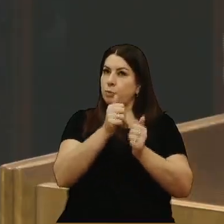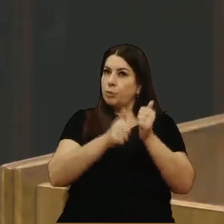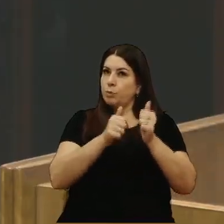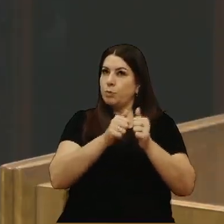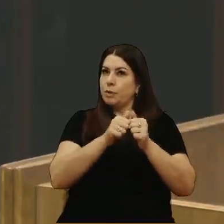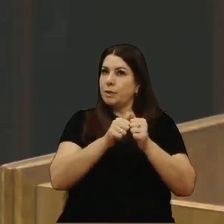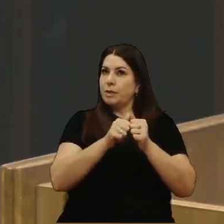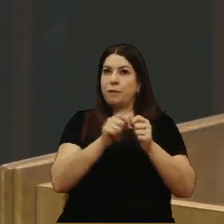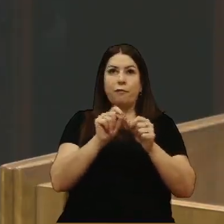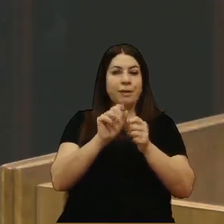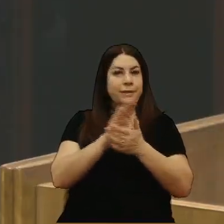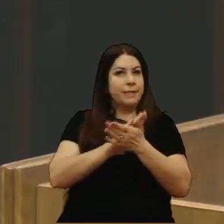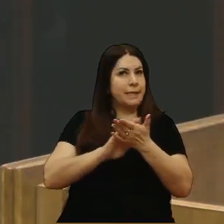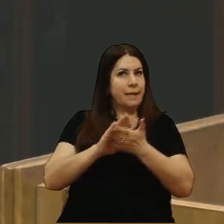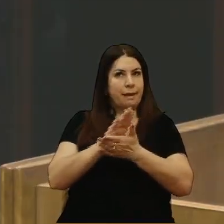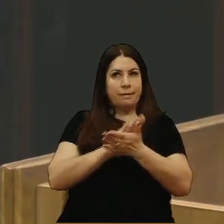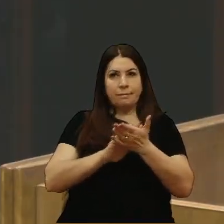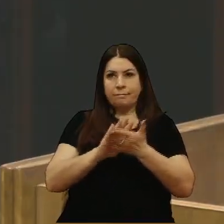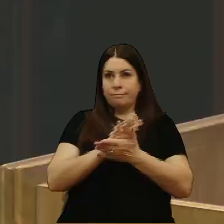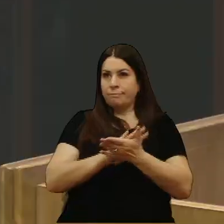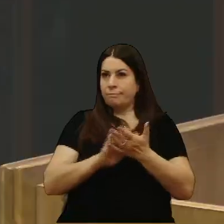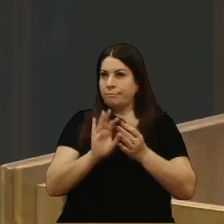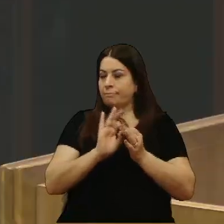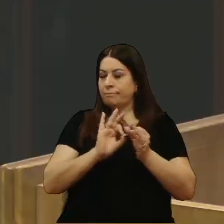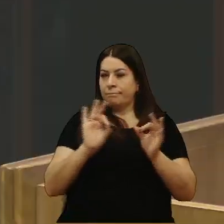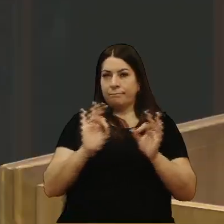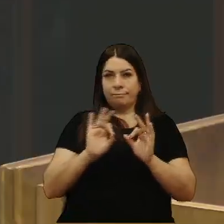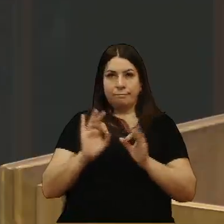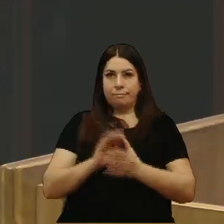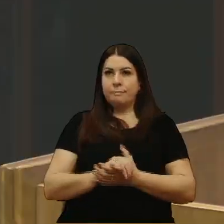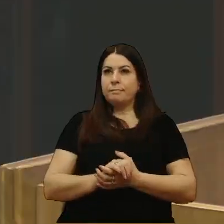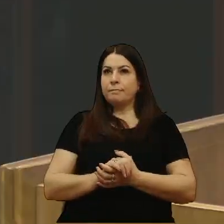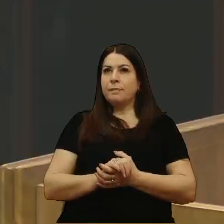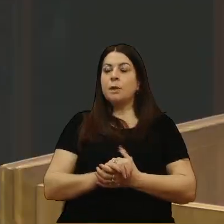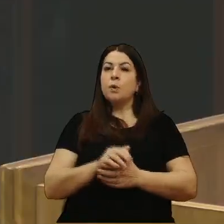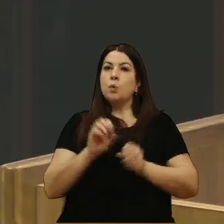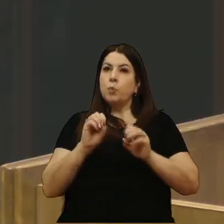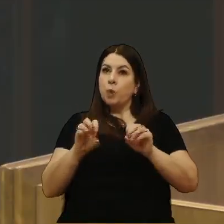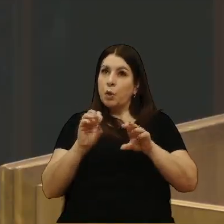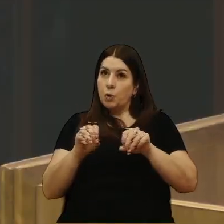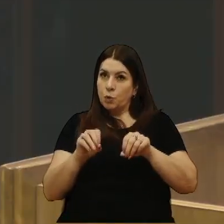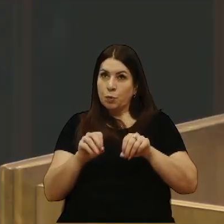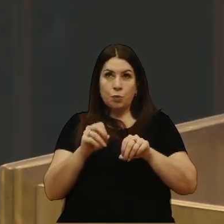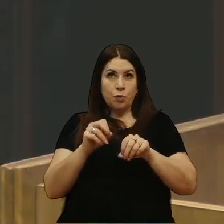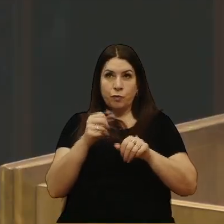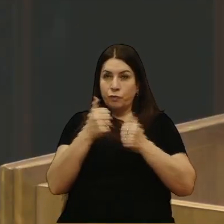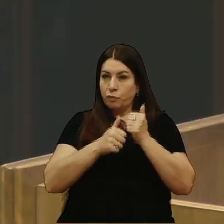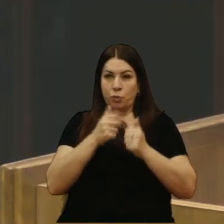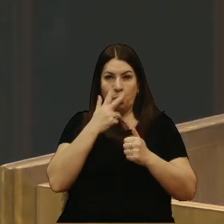não tomou nenhuma providência, o treinador da mesma forma.